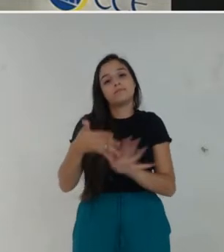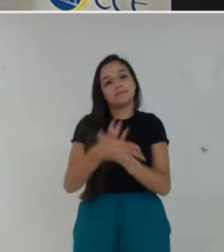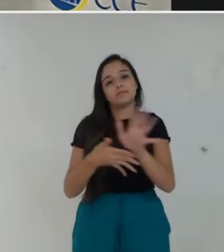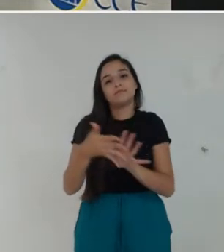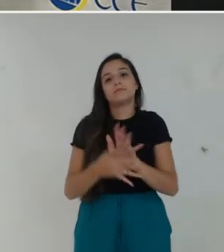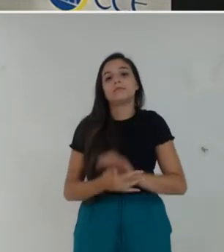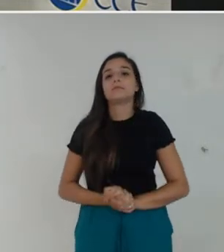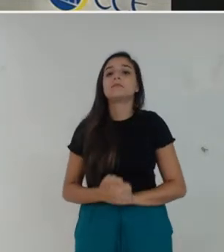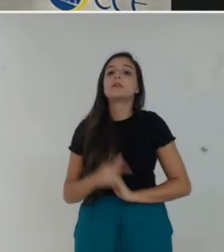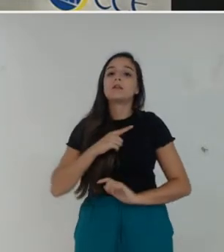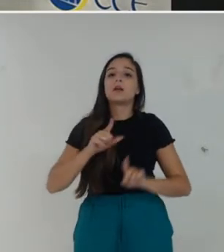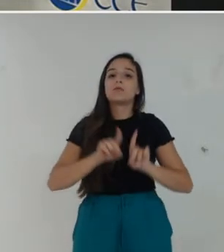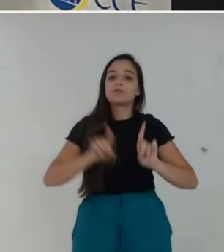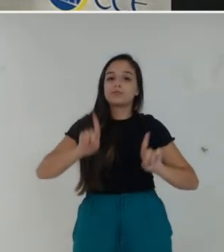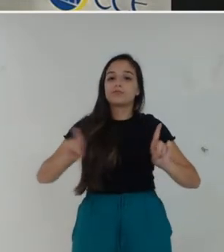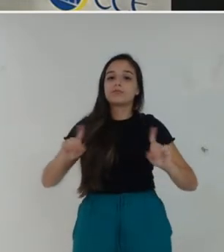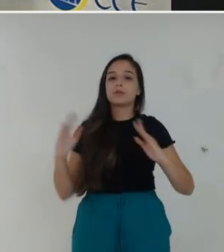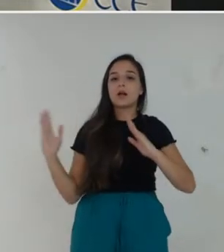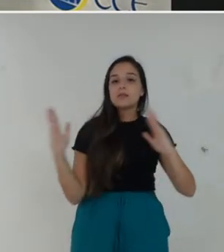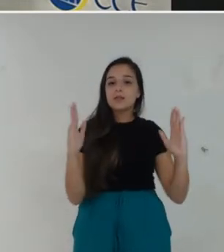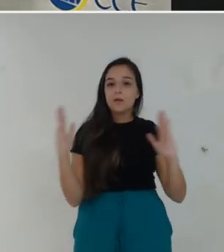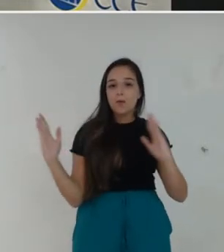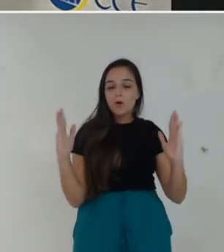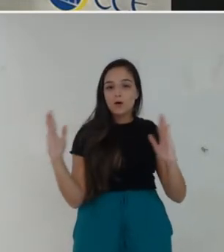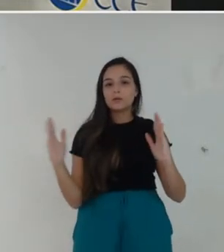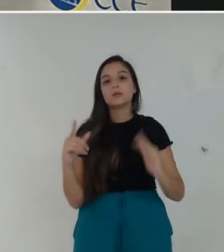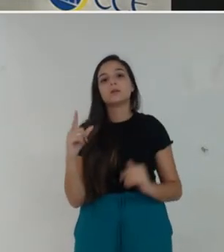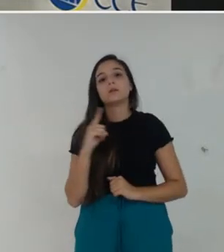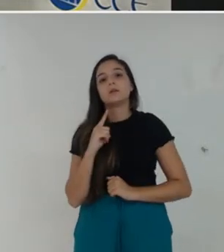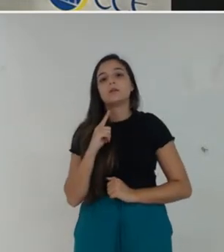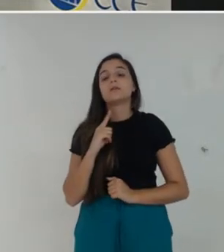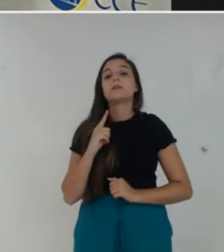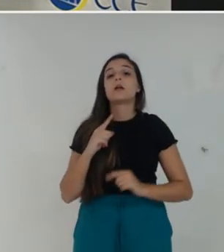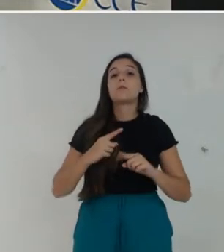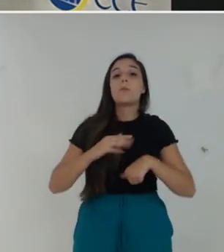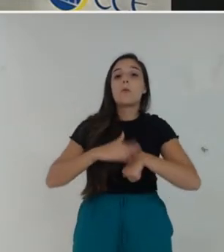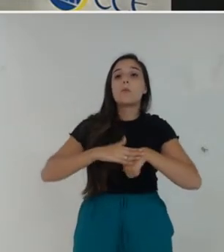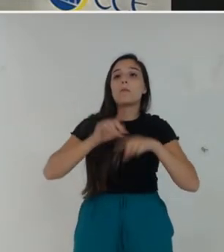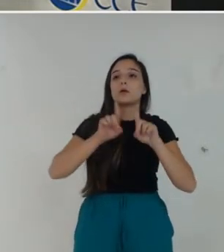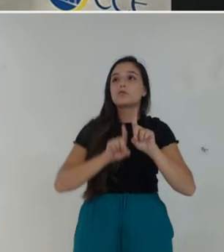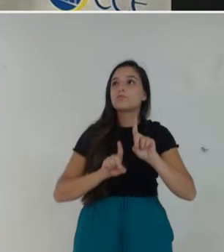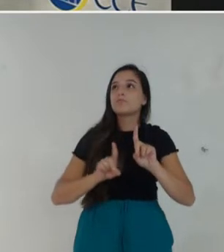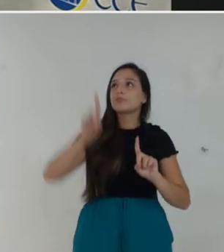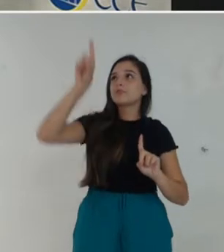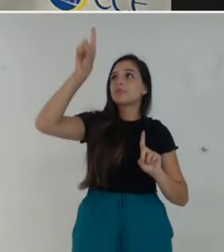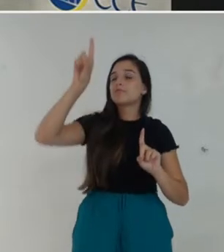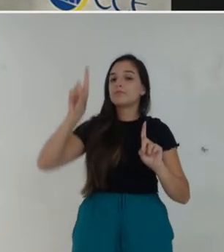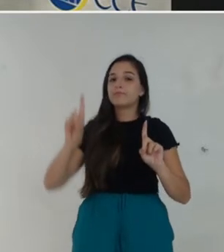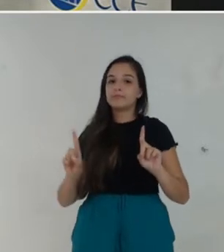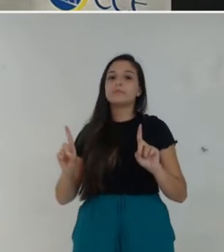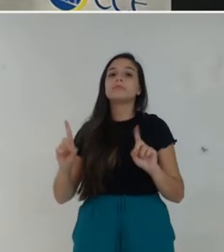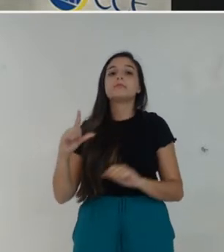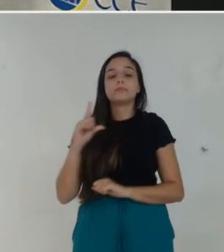agora desses trabalhos, né? Nós vamos ver aí grandes momentos de pico na produção